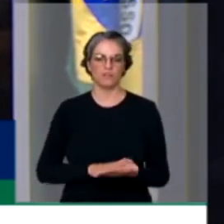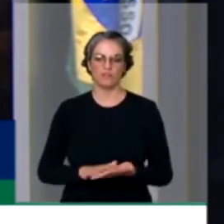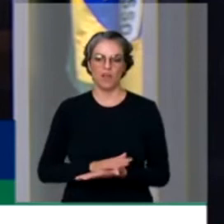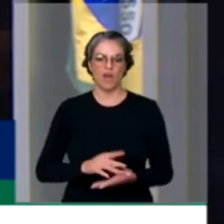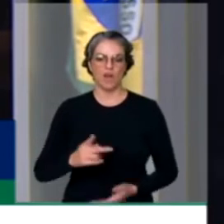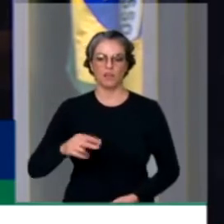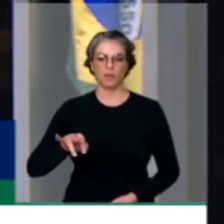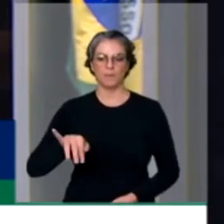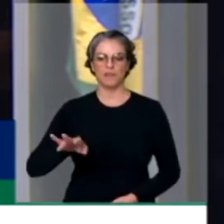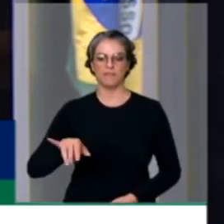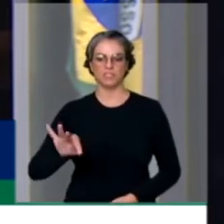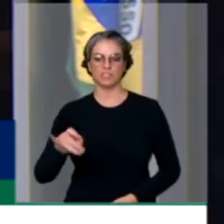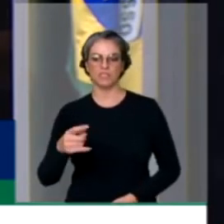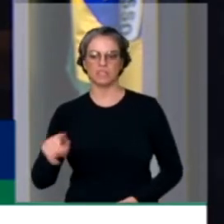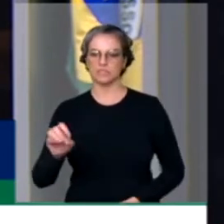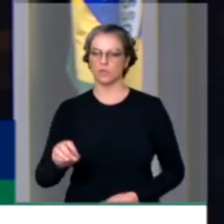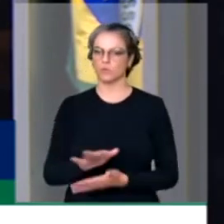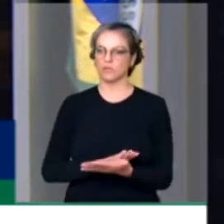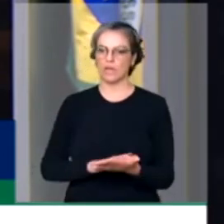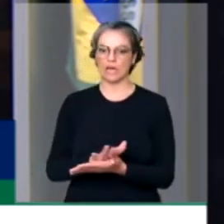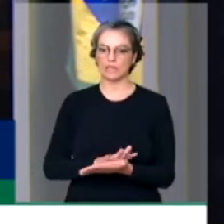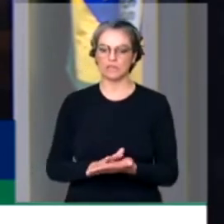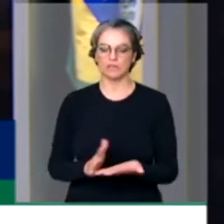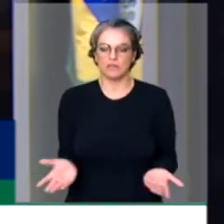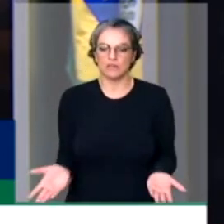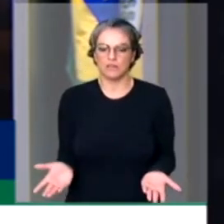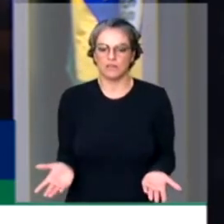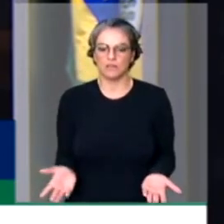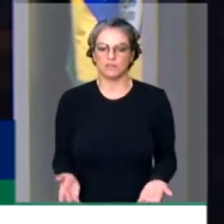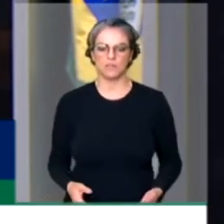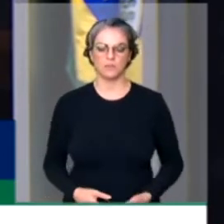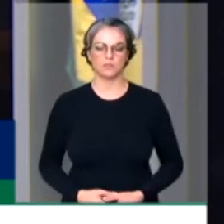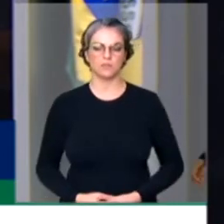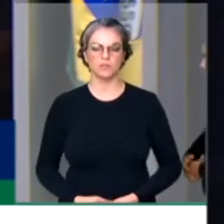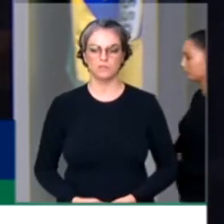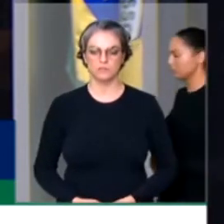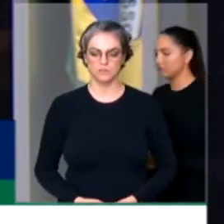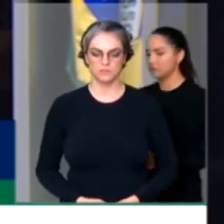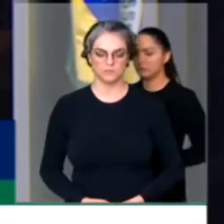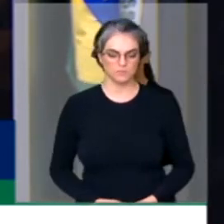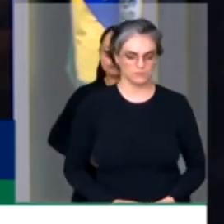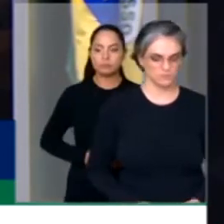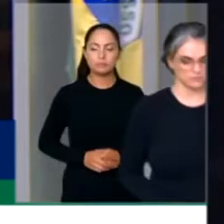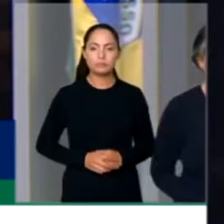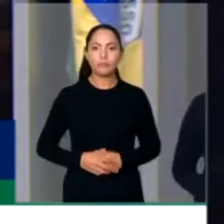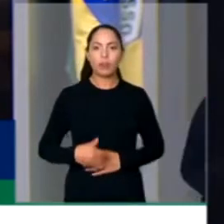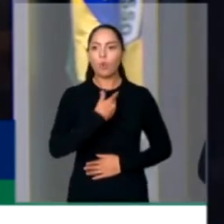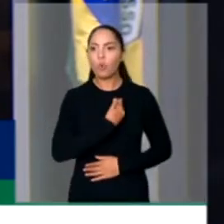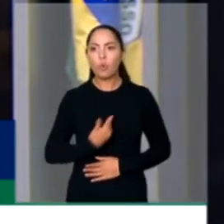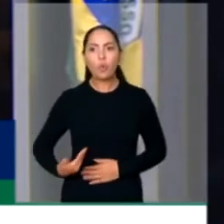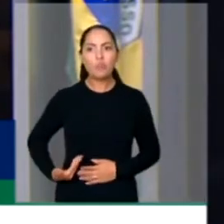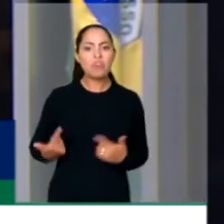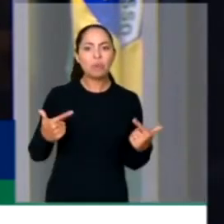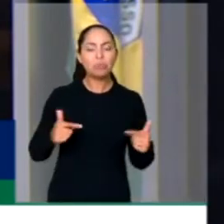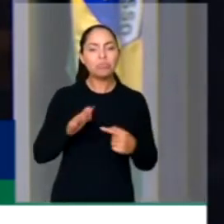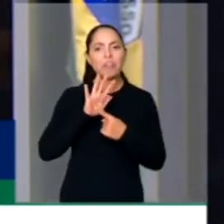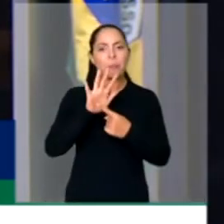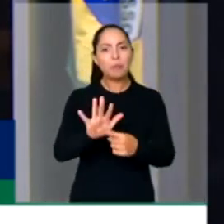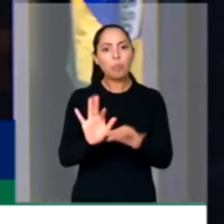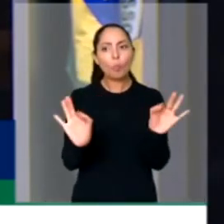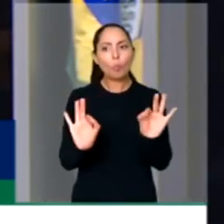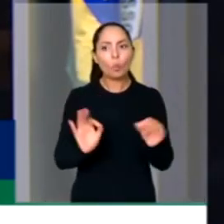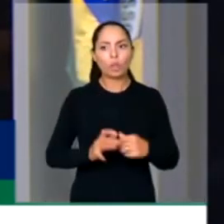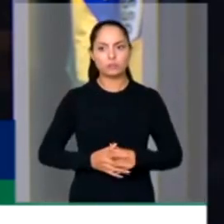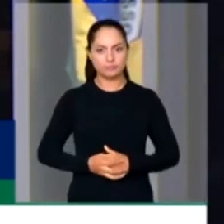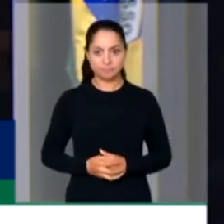privatização aprovada em plenário. O governo sequer as apresentou. E nos poucos projetos que